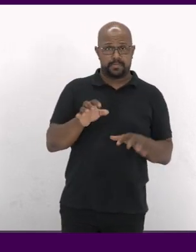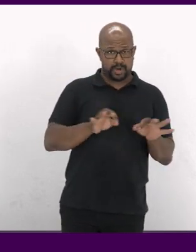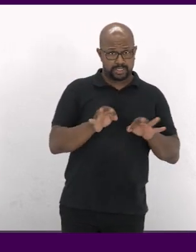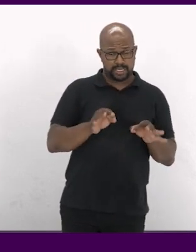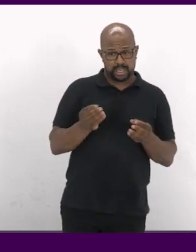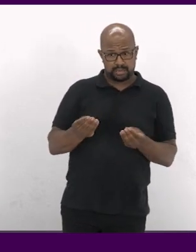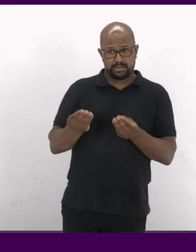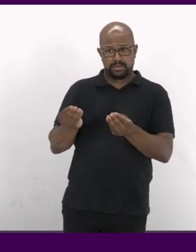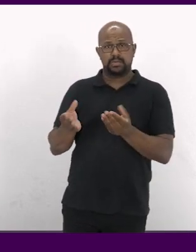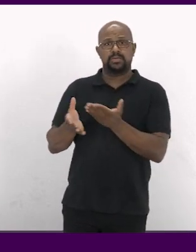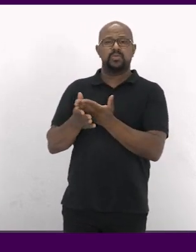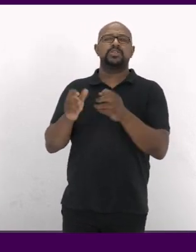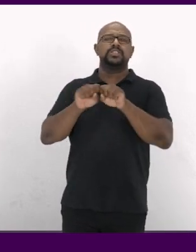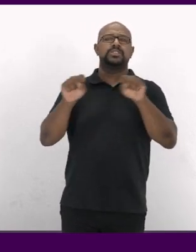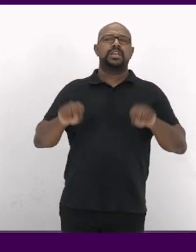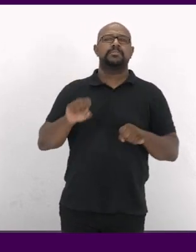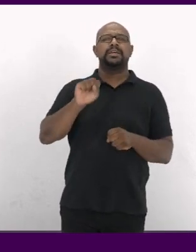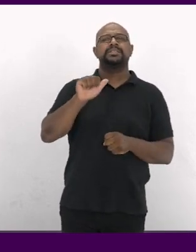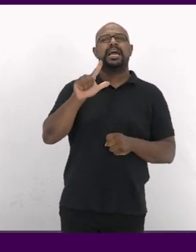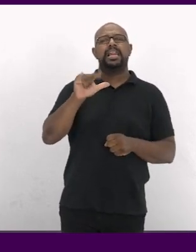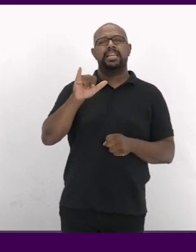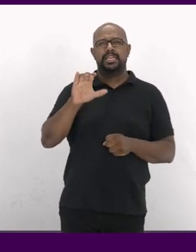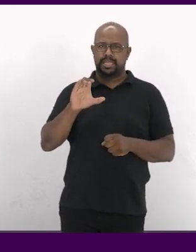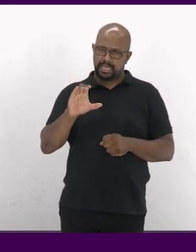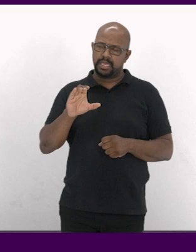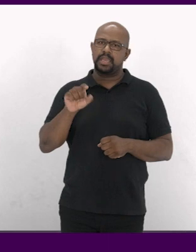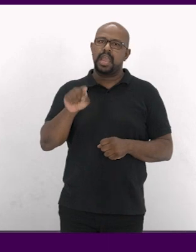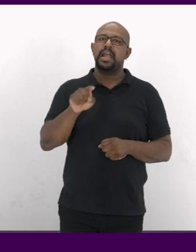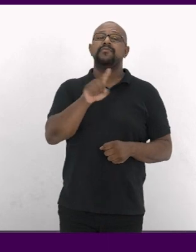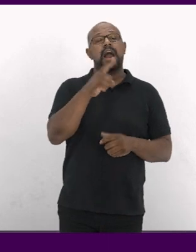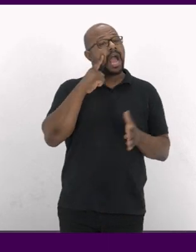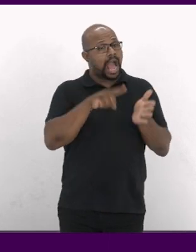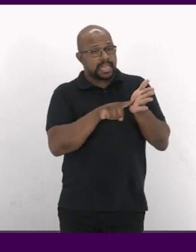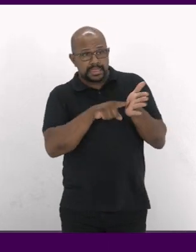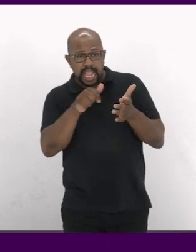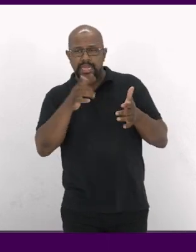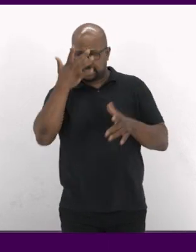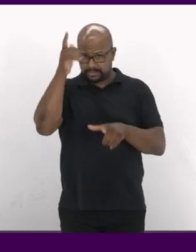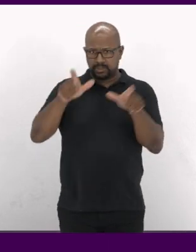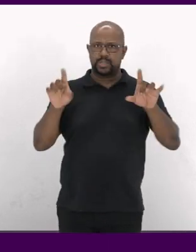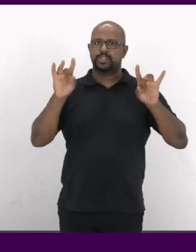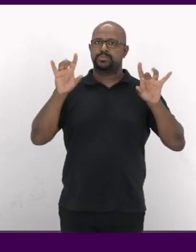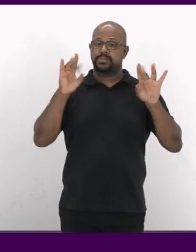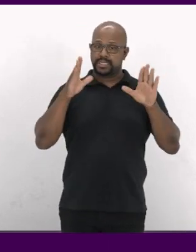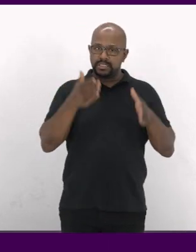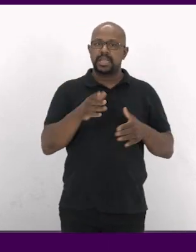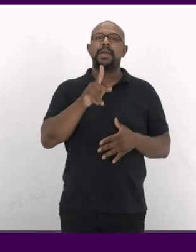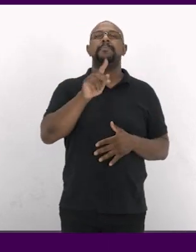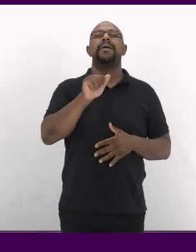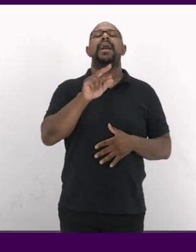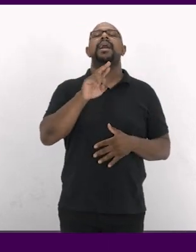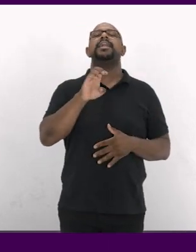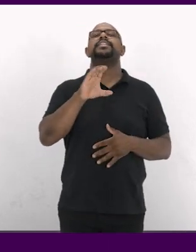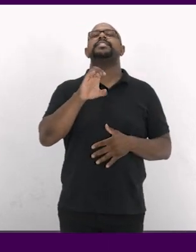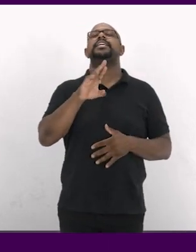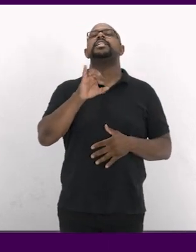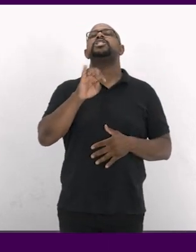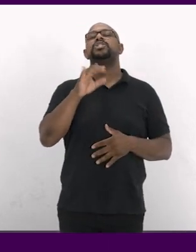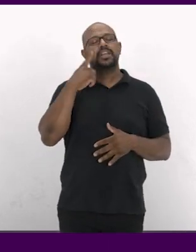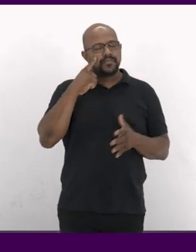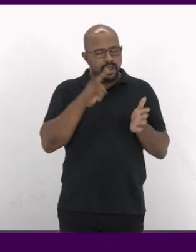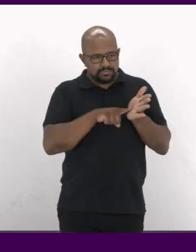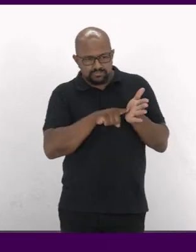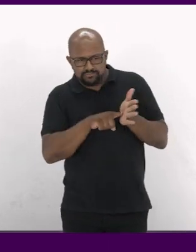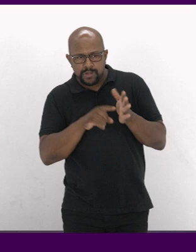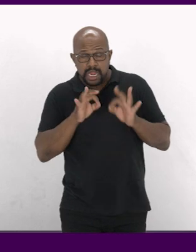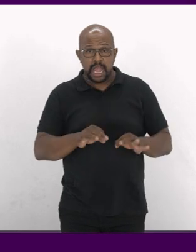por meio do sistema SALIC, no site do Ministério da Cultura, ele passará pela análise de especialistas, os pareceristas, que